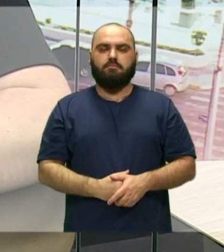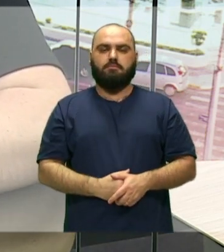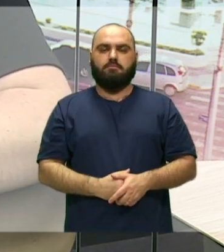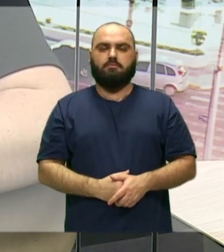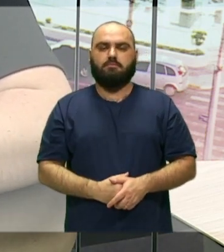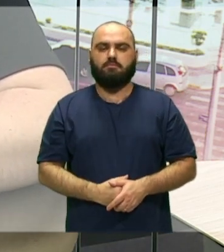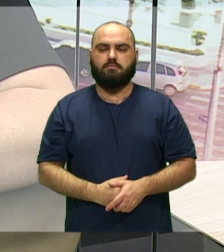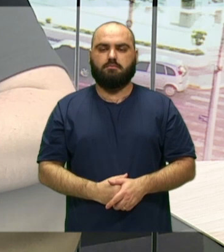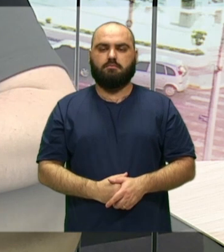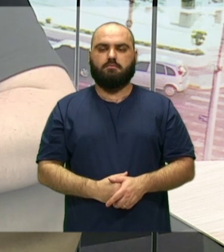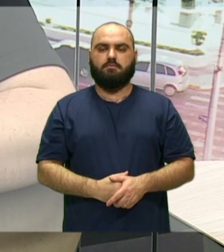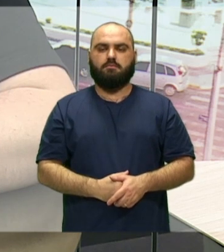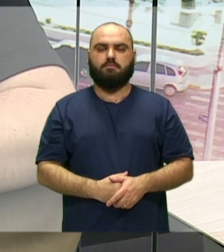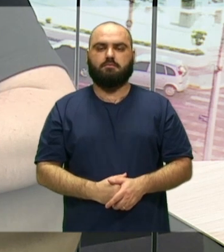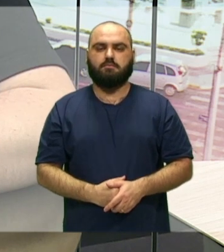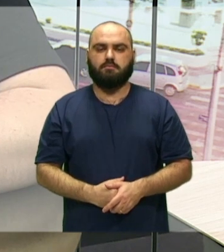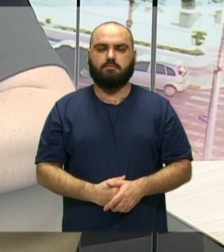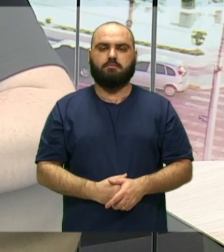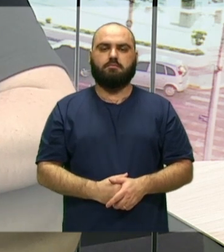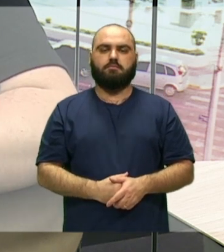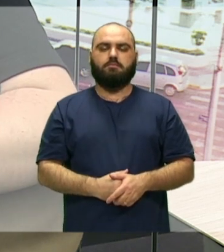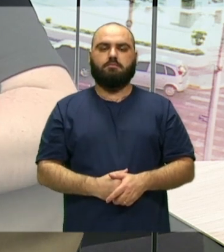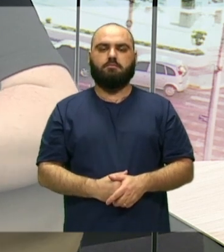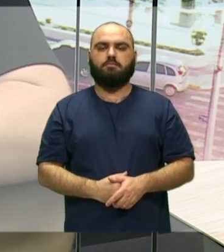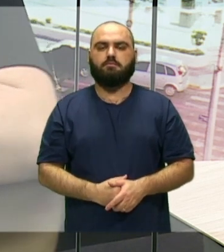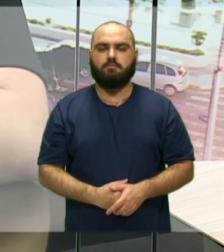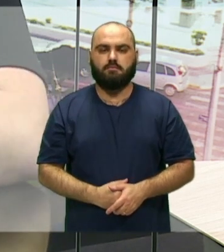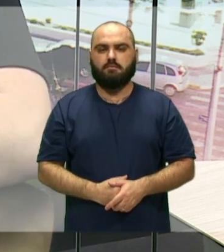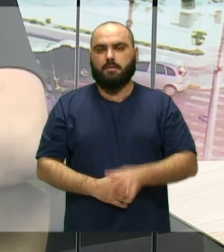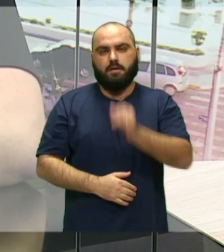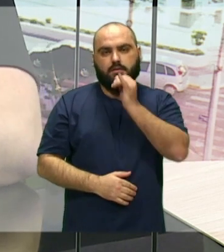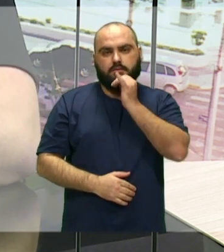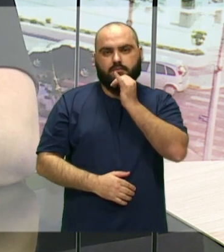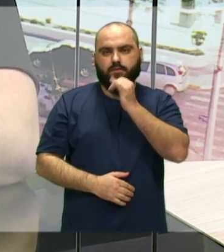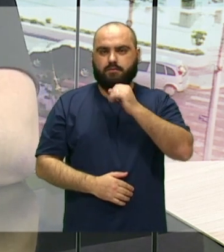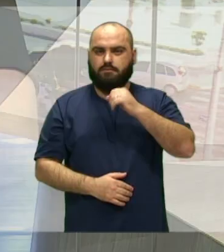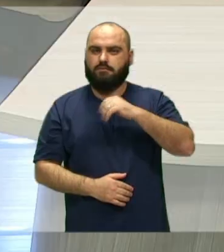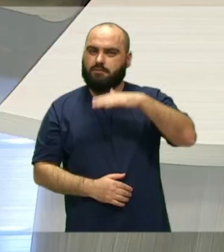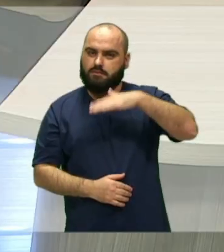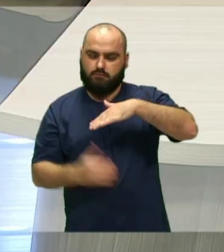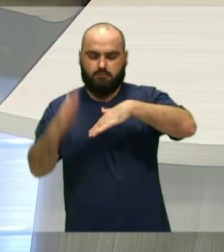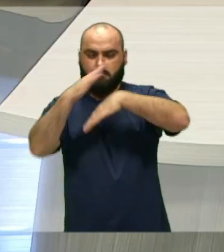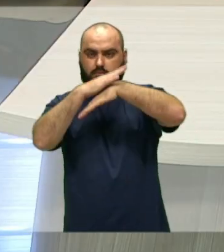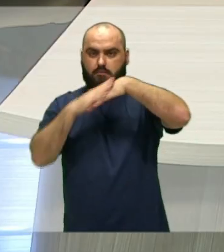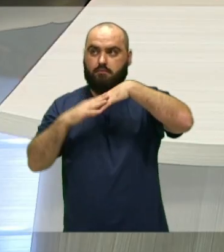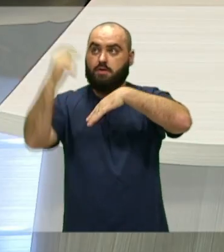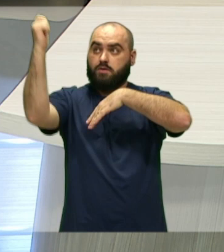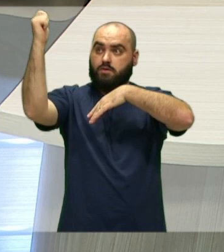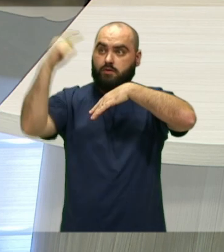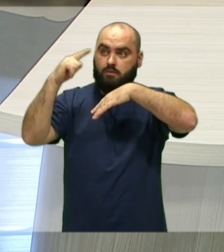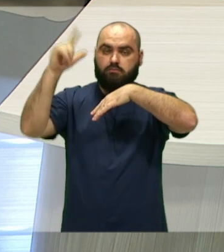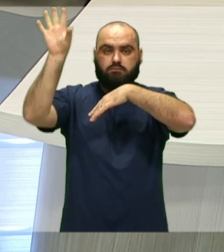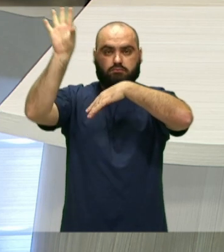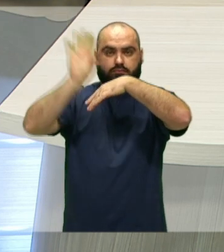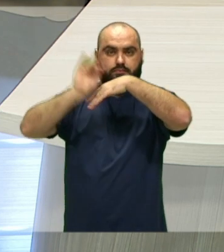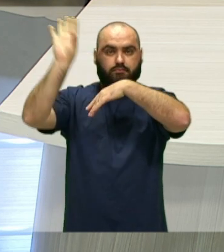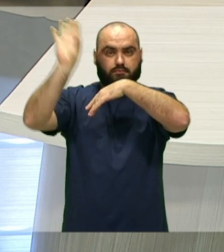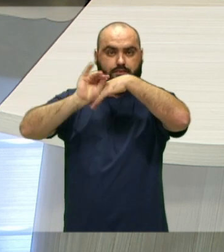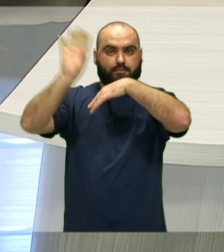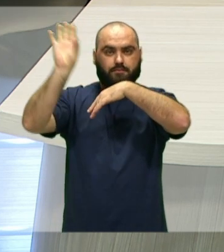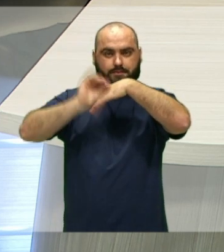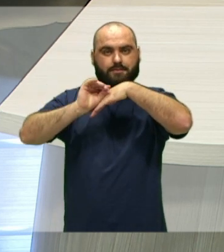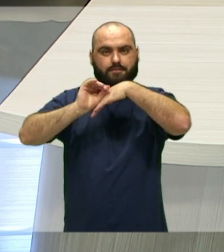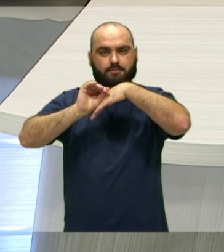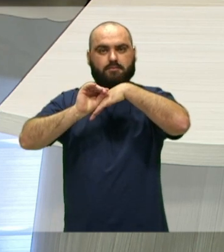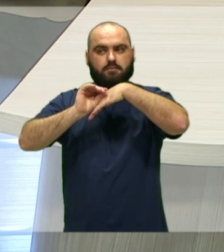aí por exemplo a questão da eficiência energética a gente já tinha feito também um